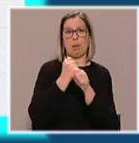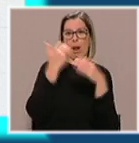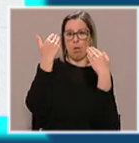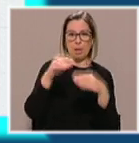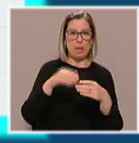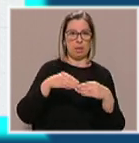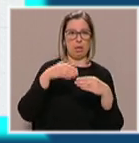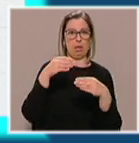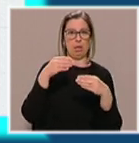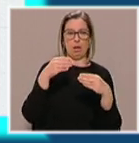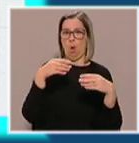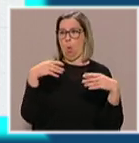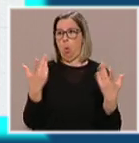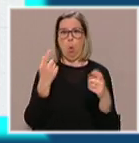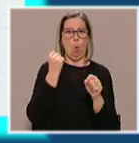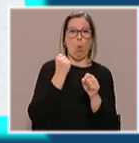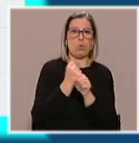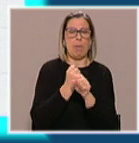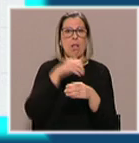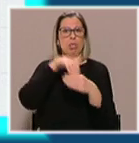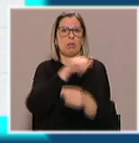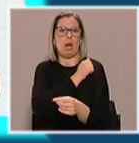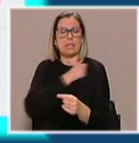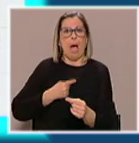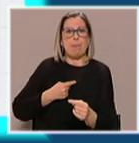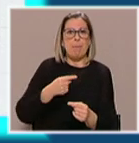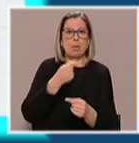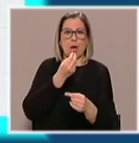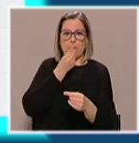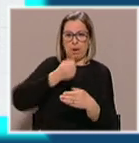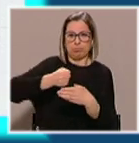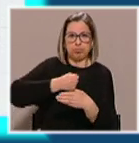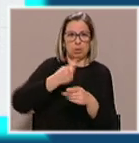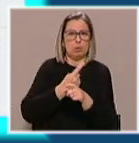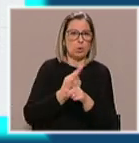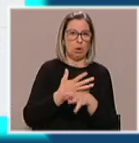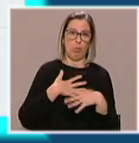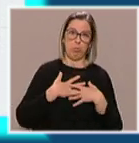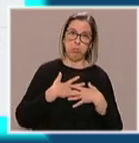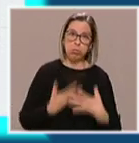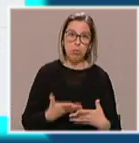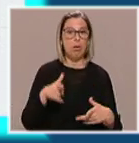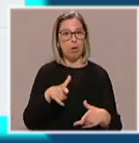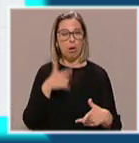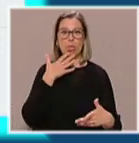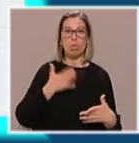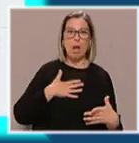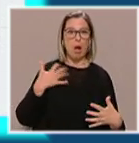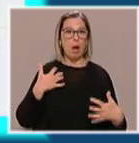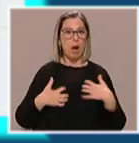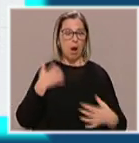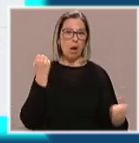até mesmo as tarefas diárias, como solucionar o que confeccionar para as refeições. Todas estas incógnitas desencadeiam fatores de